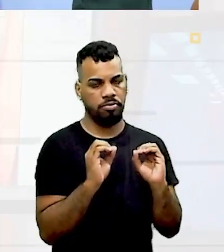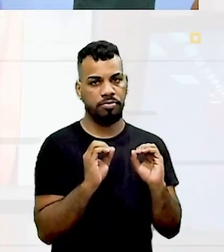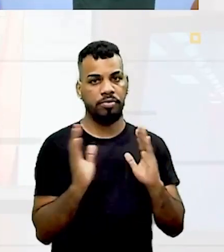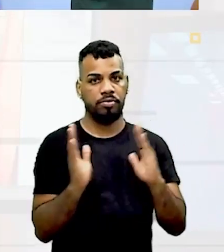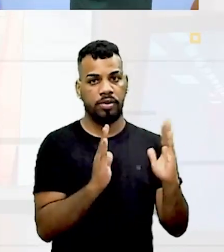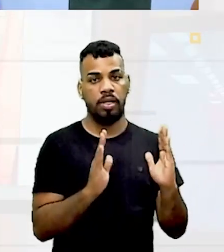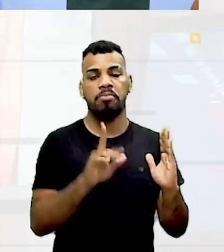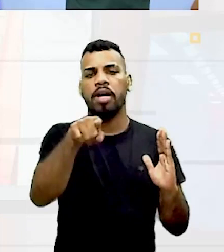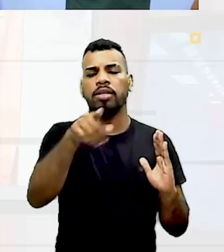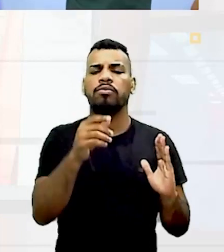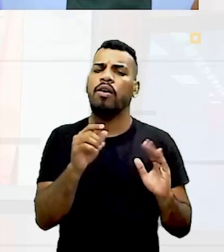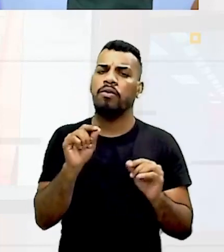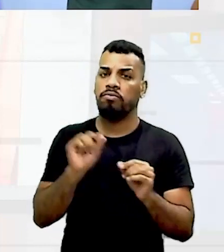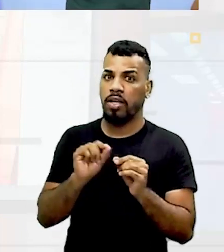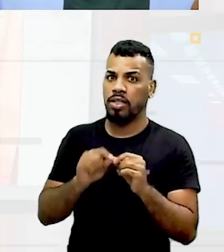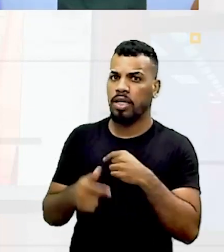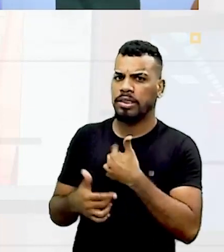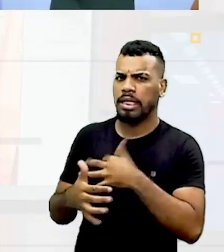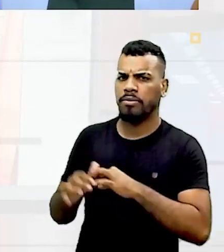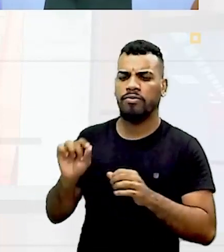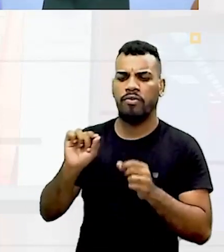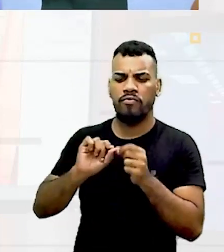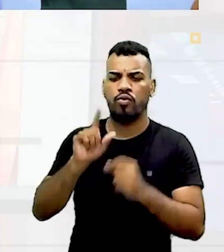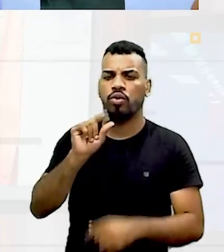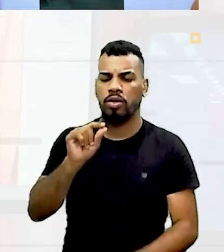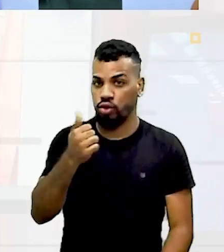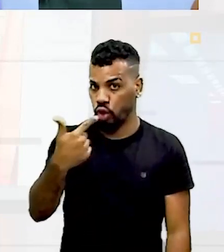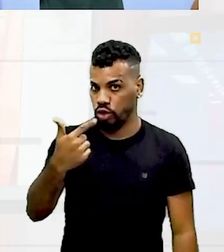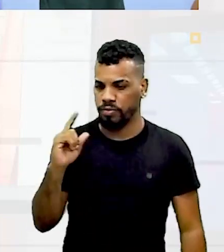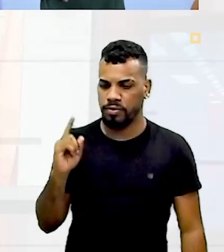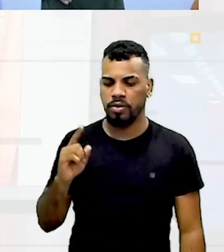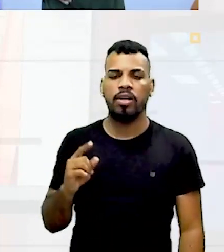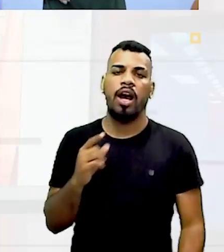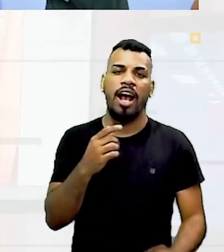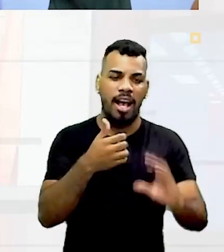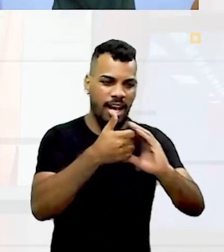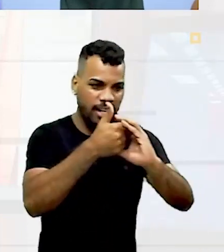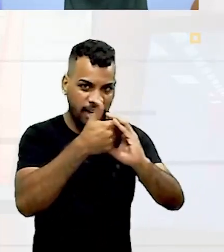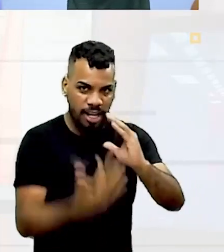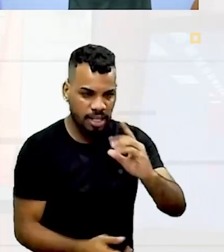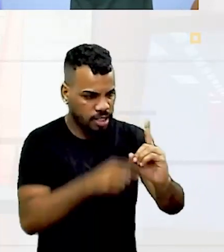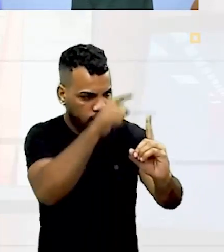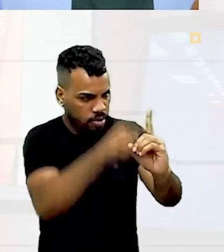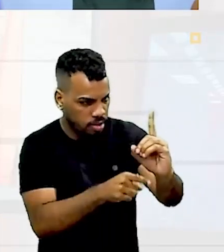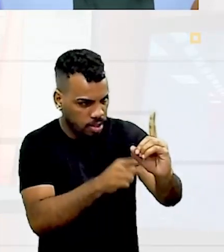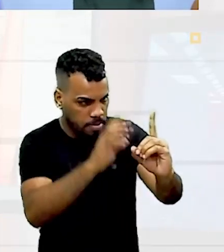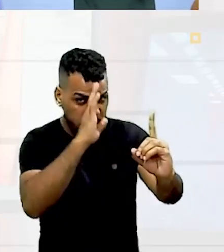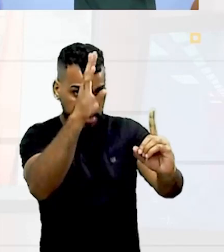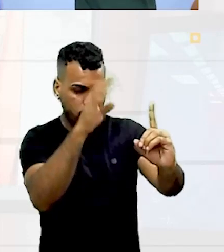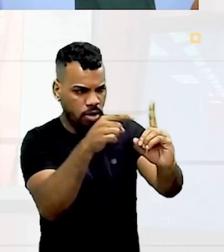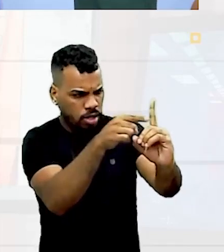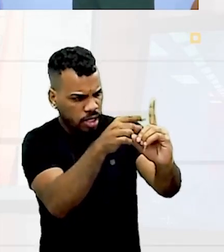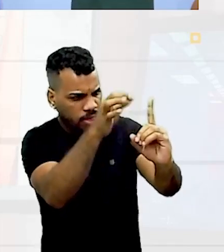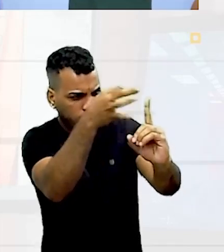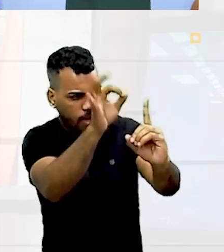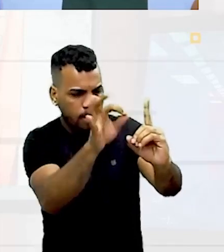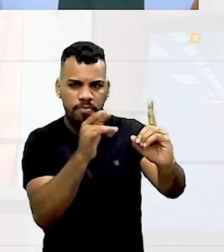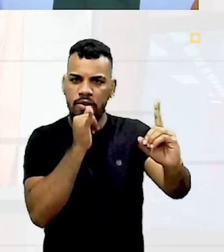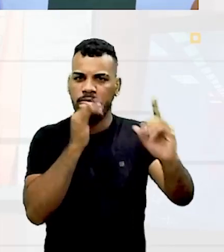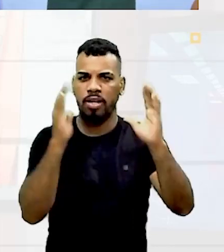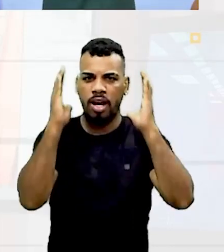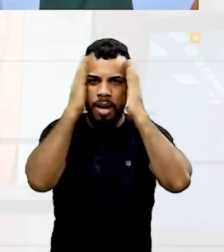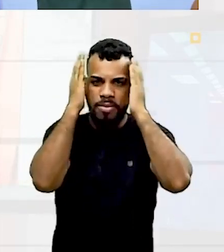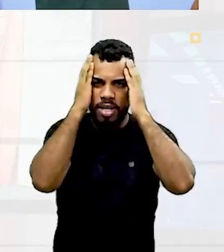esse princípio faz? Ele faz você pegar as características principais no caso desse menino, no caso a